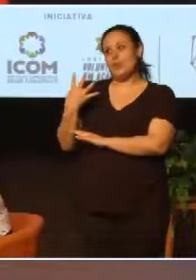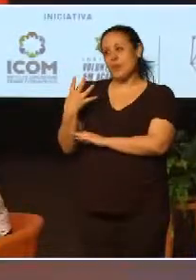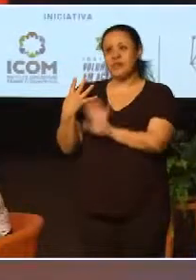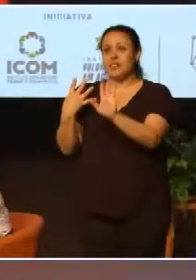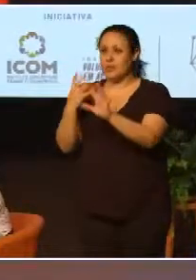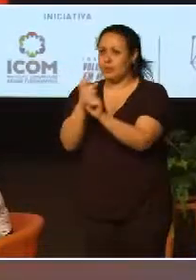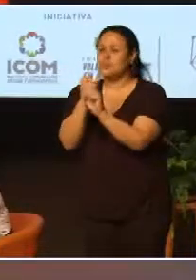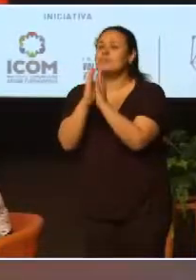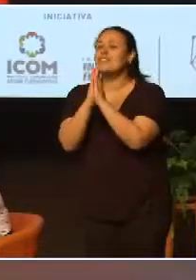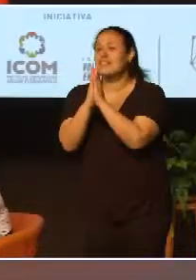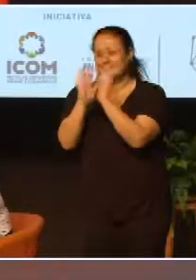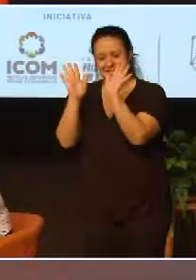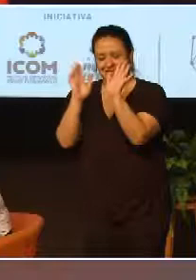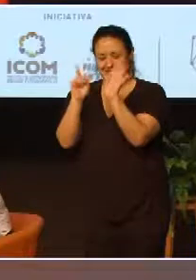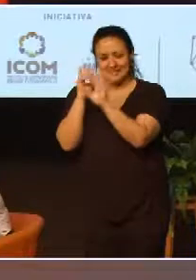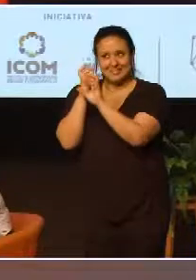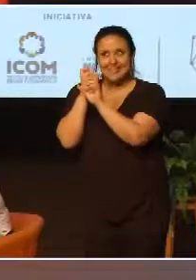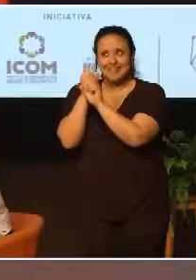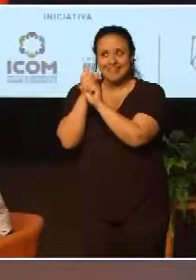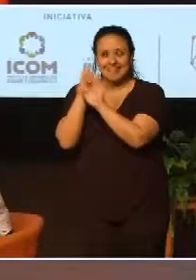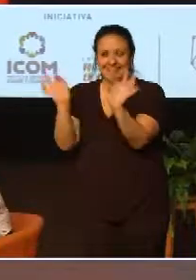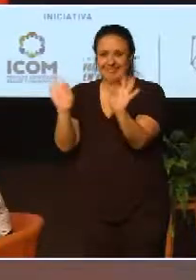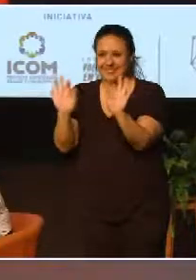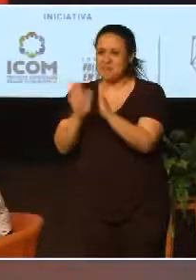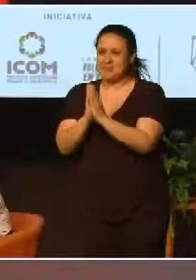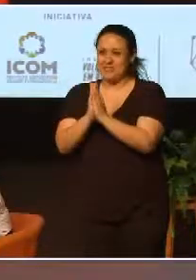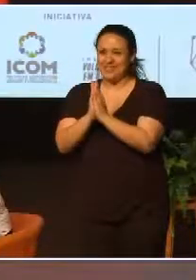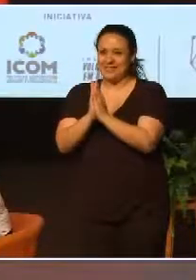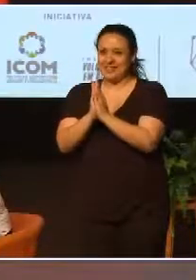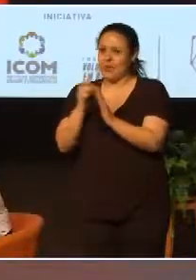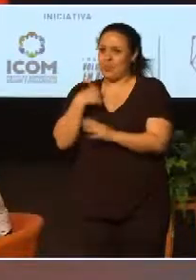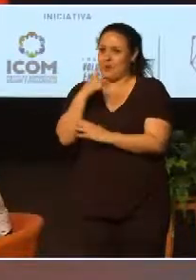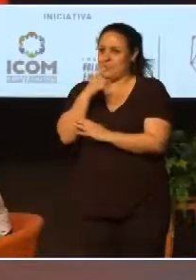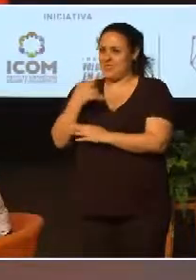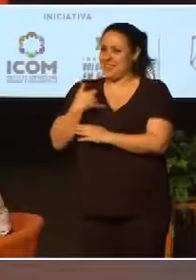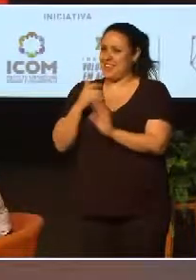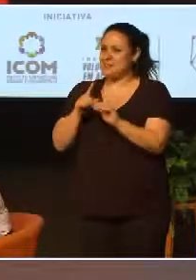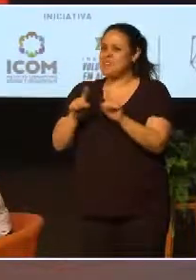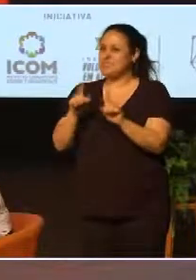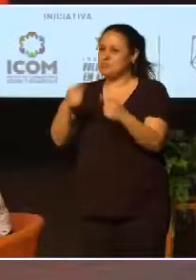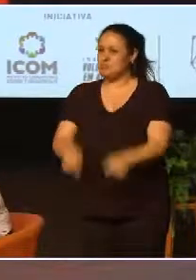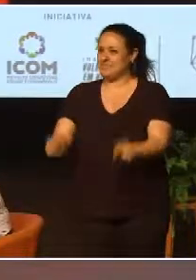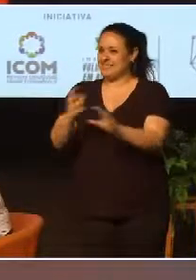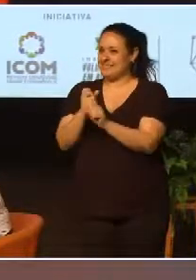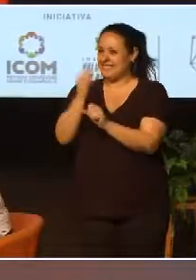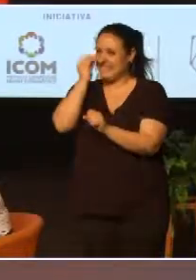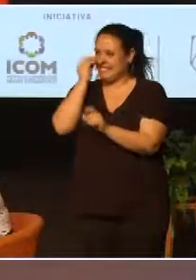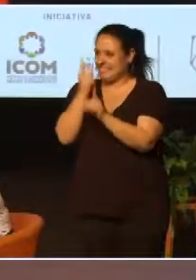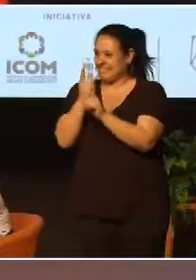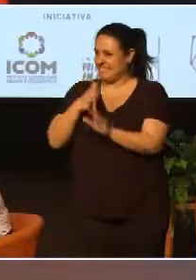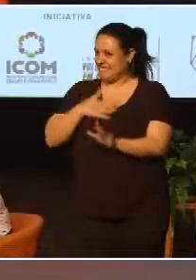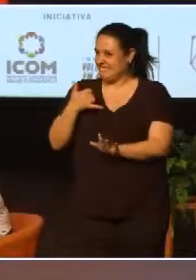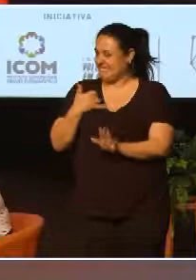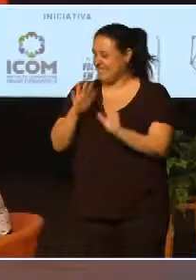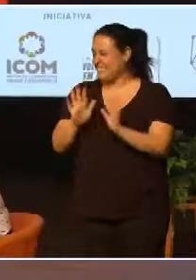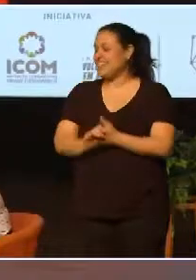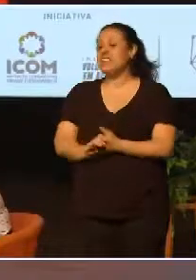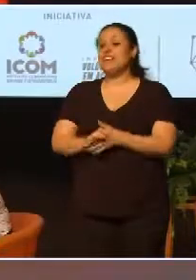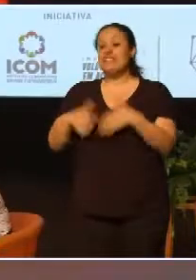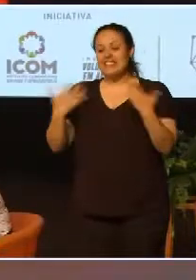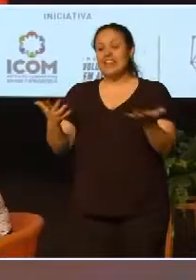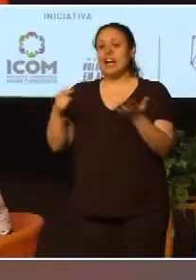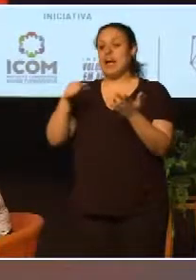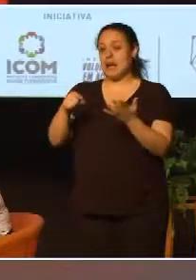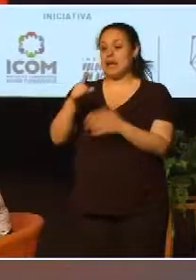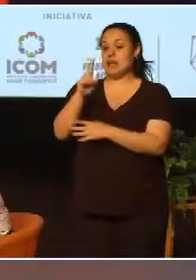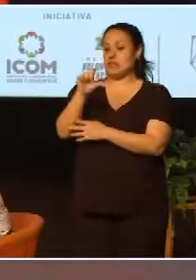favor. Por favor, não faz conta. Eu não minto a idade, mas não precisa fazer conta. E nós migramos para São Paulo em